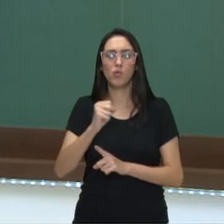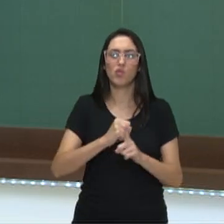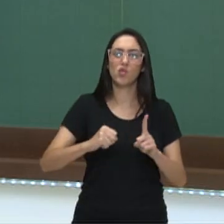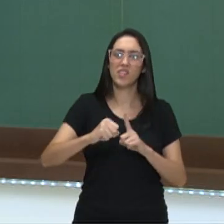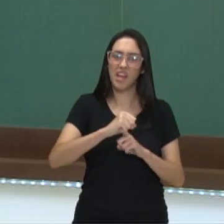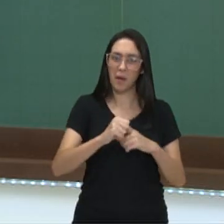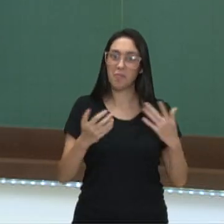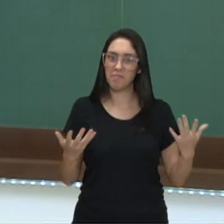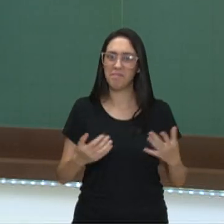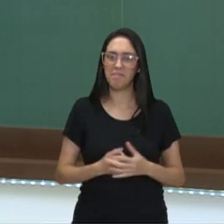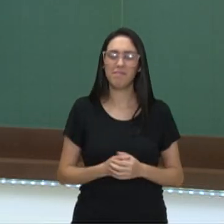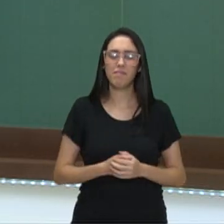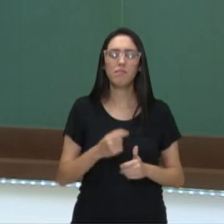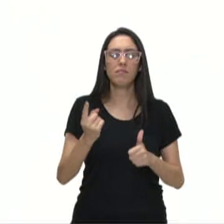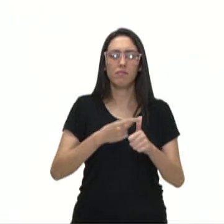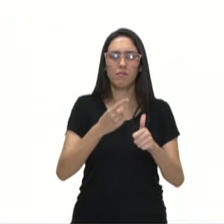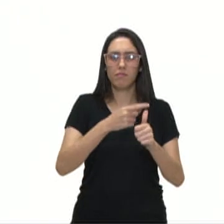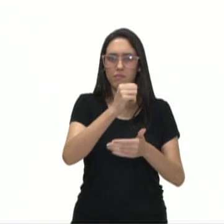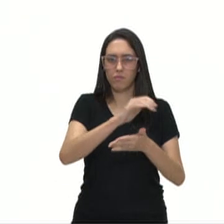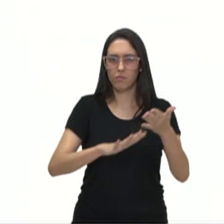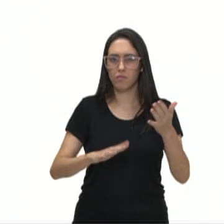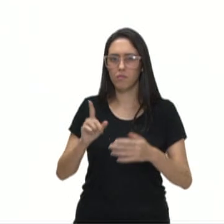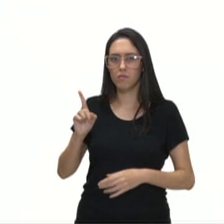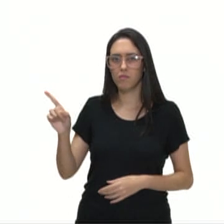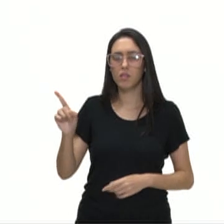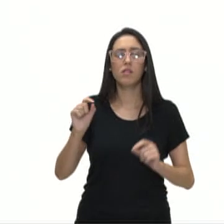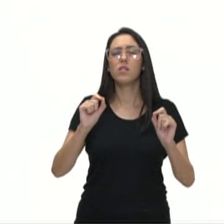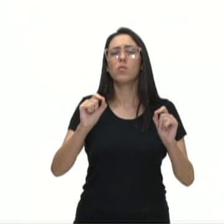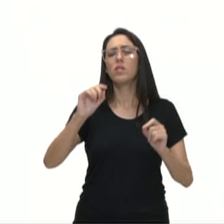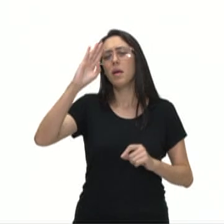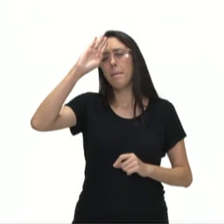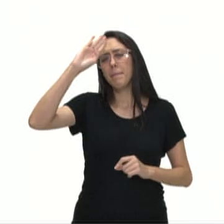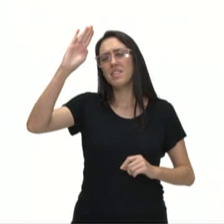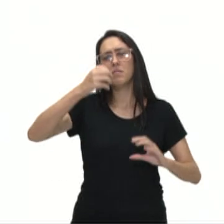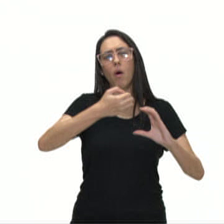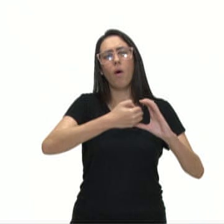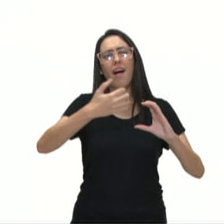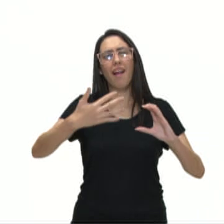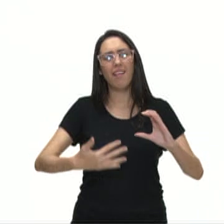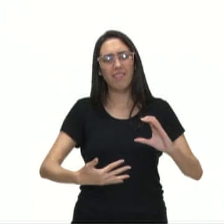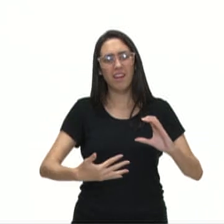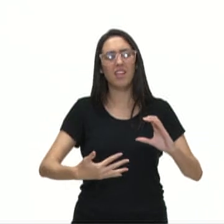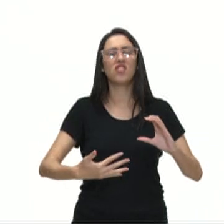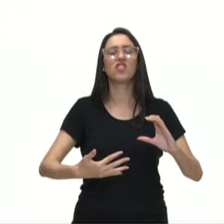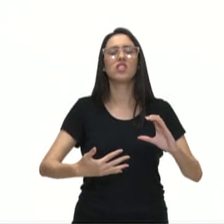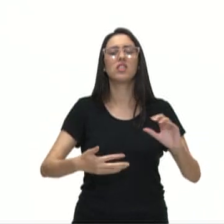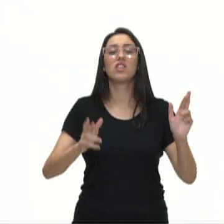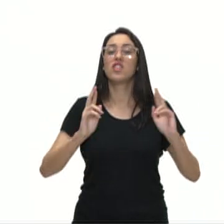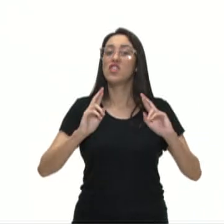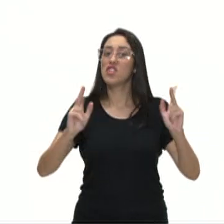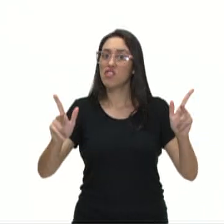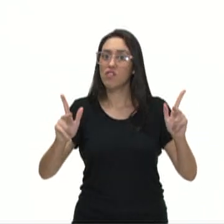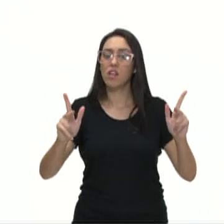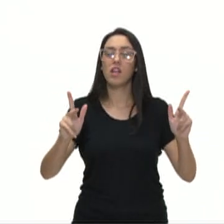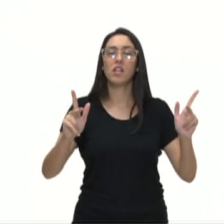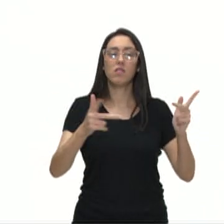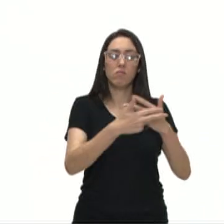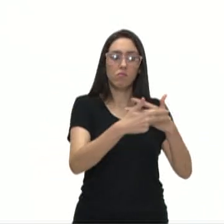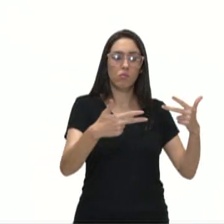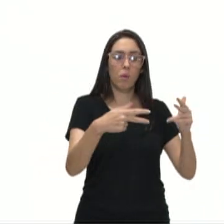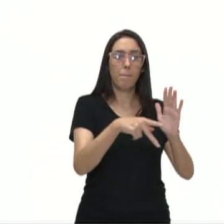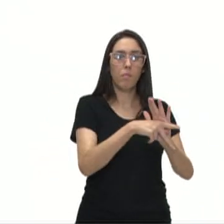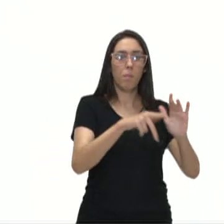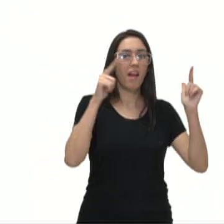Primeira atividade nossa, então. Quais as principais características que diferenciam as práticas corporais de